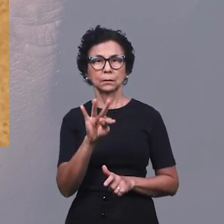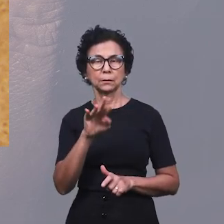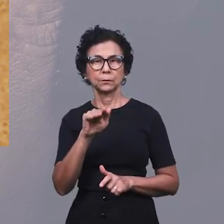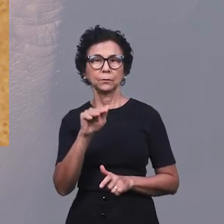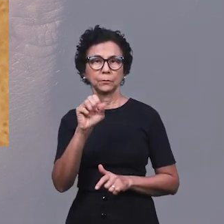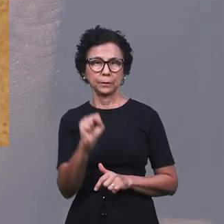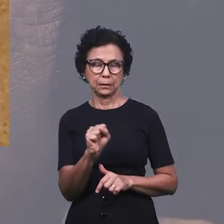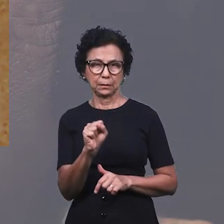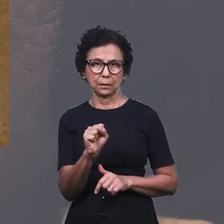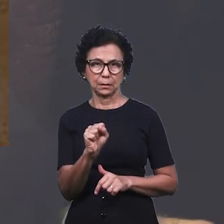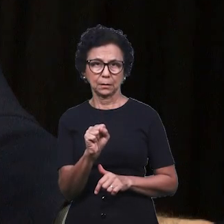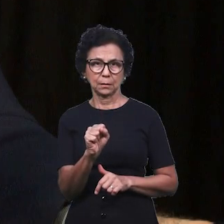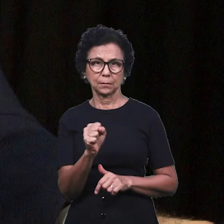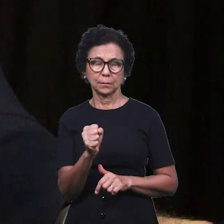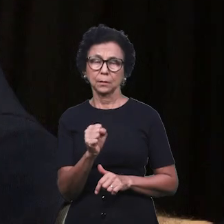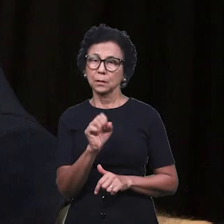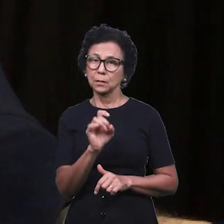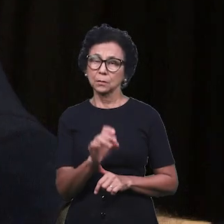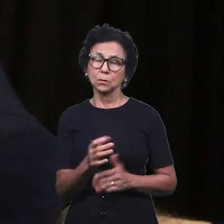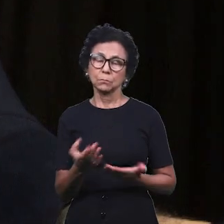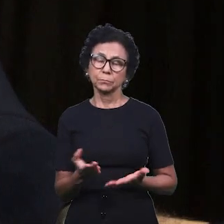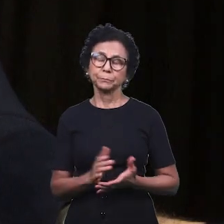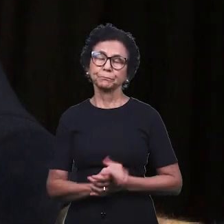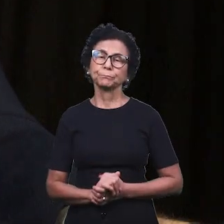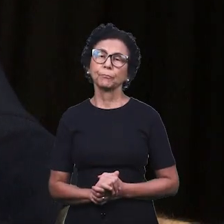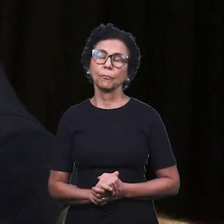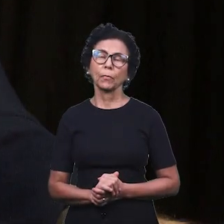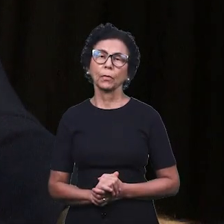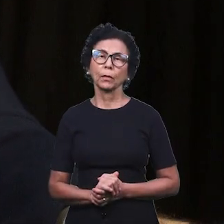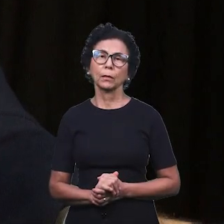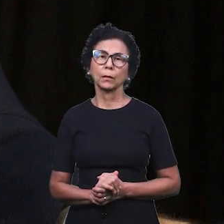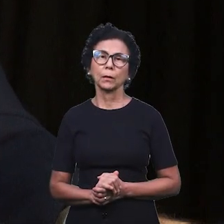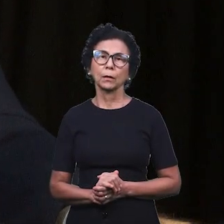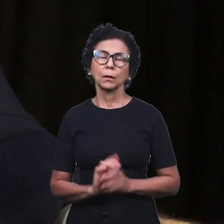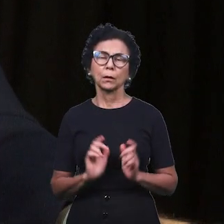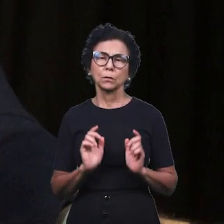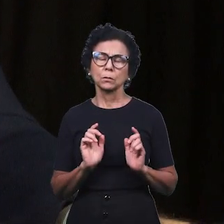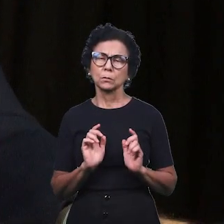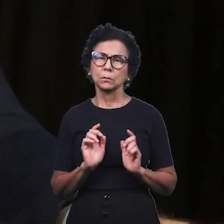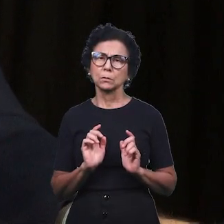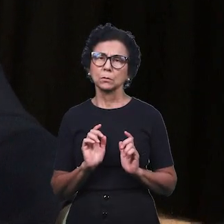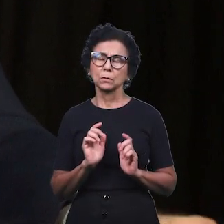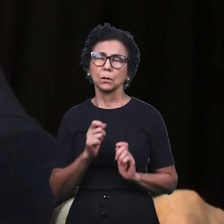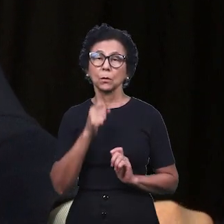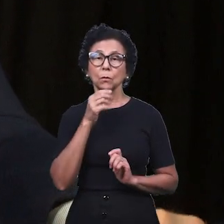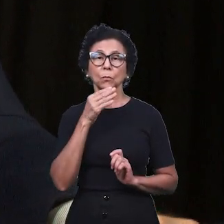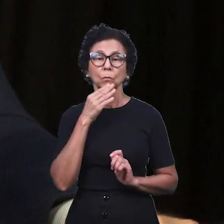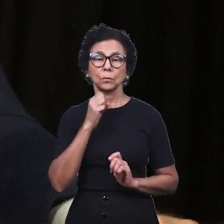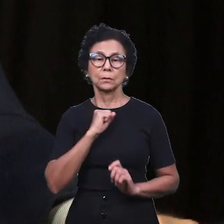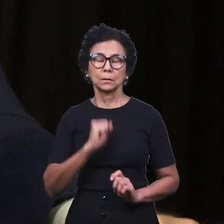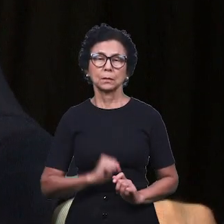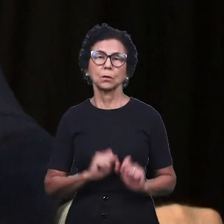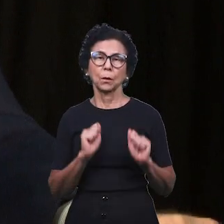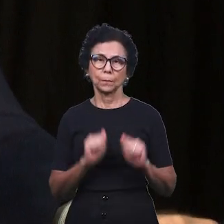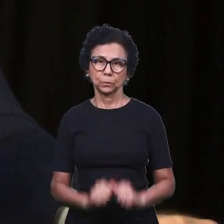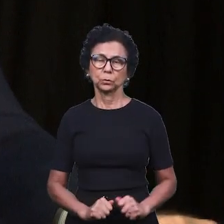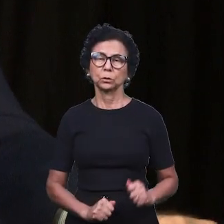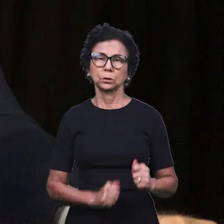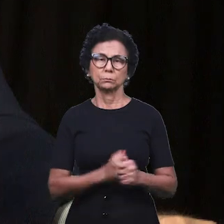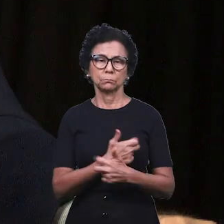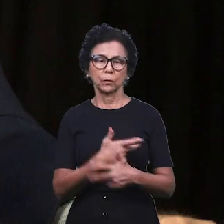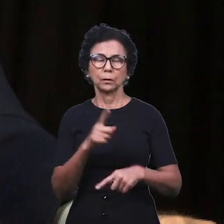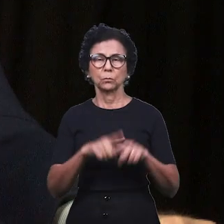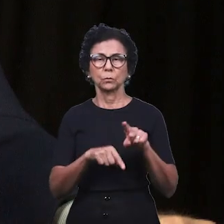podiam manuseá-los. No texto base, que foi a nossa leitura, foi